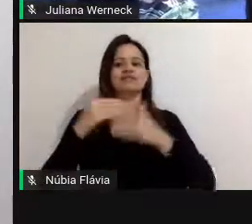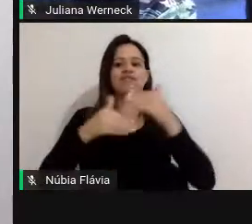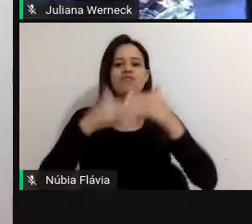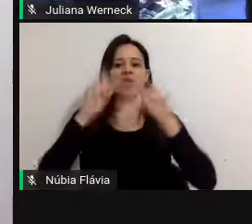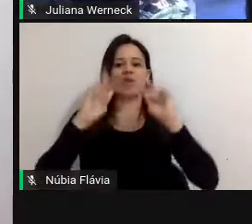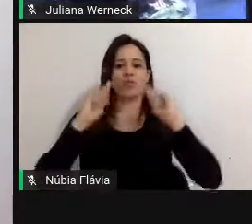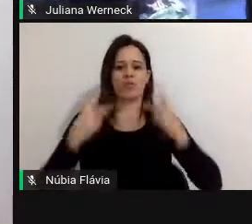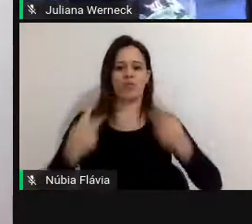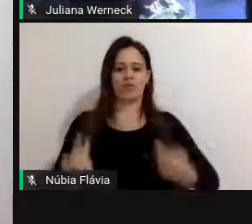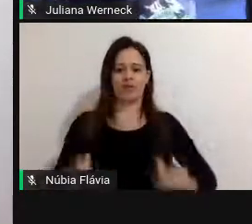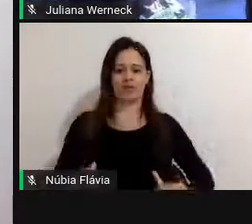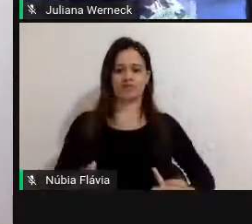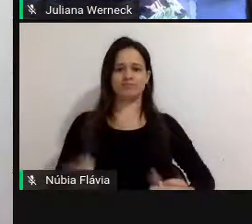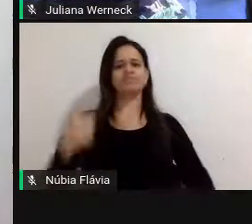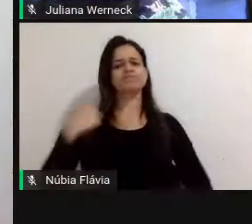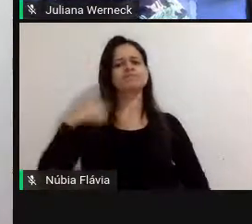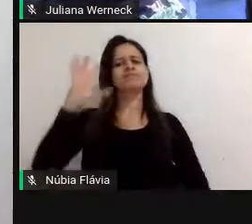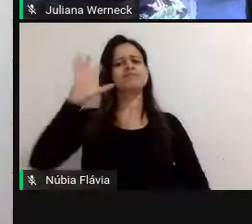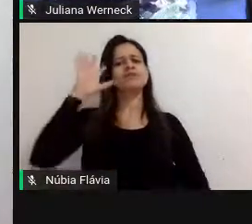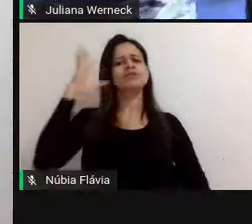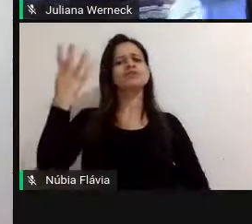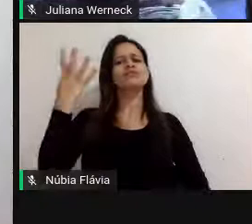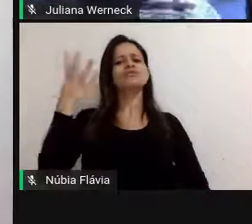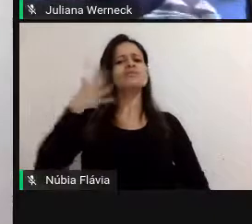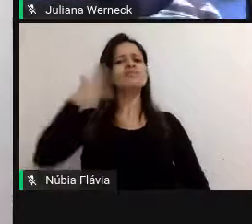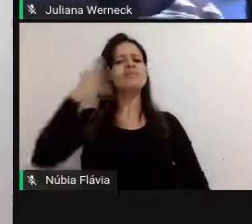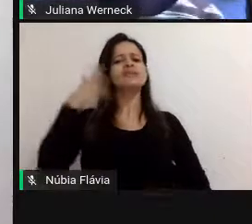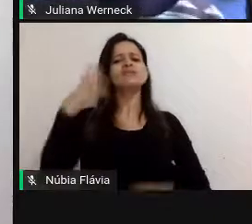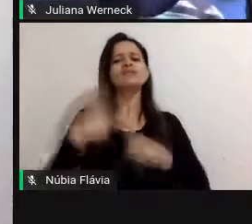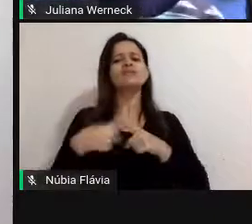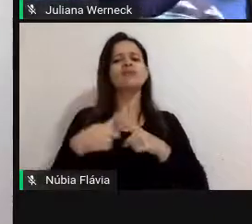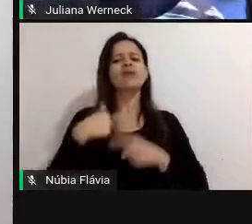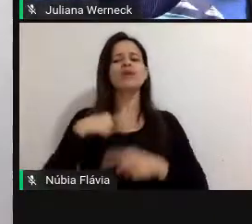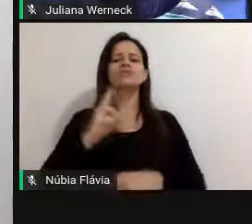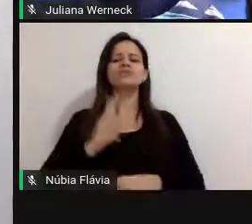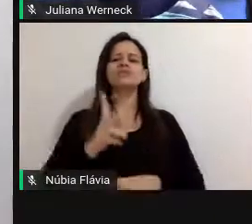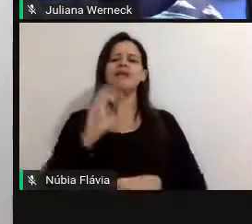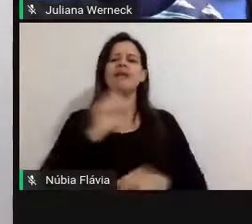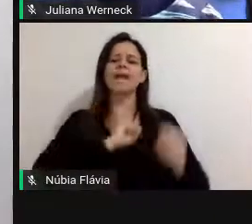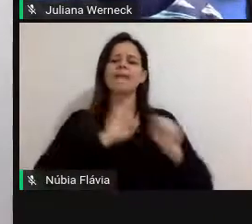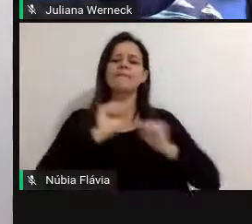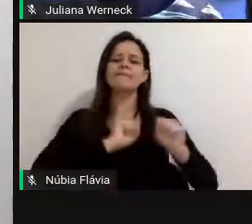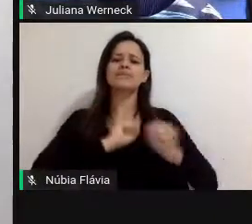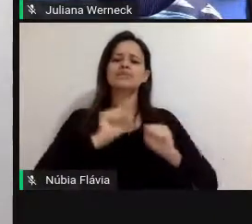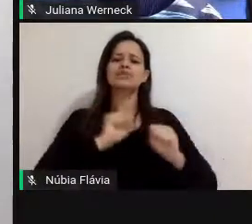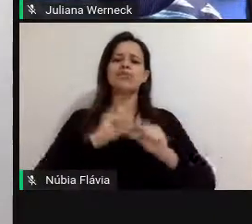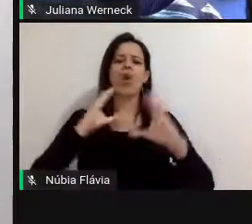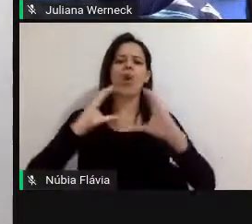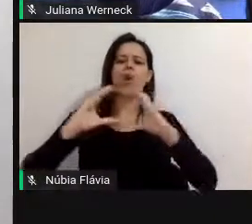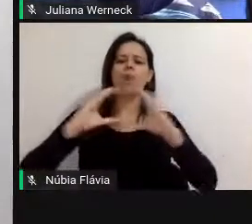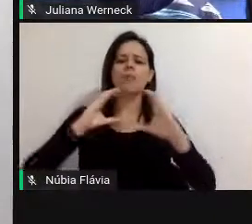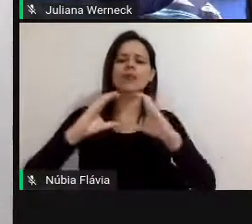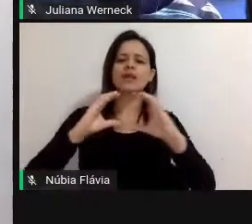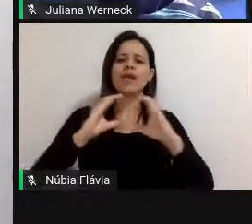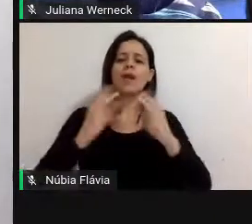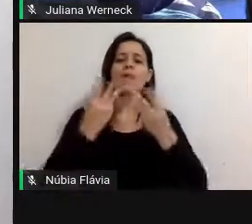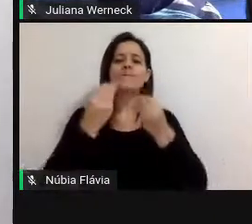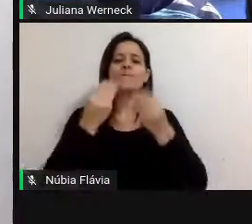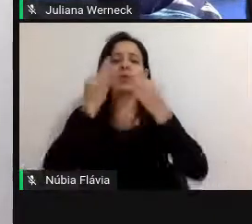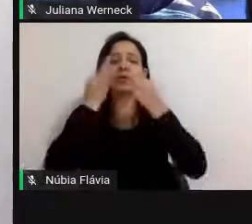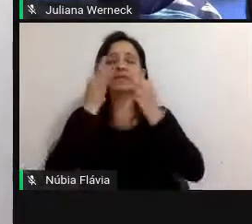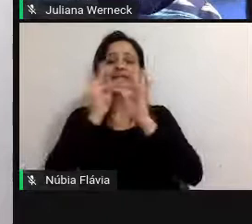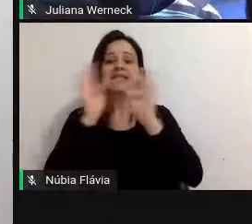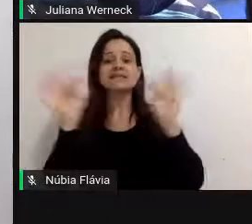que eu decidi vir para essa área, né? Eu sempre fui apaixonada por comunicação, sempre dei muitos testemunhos da minha